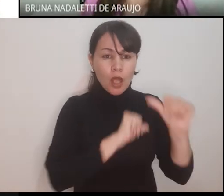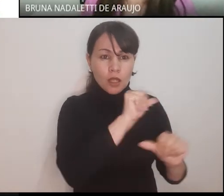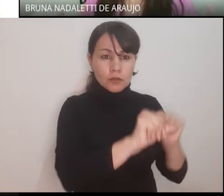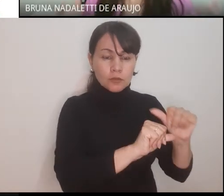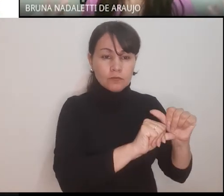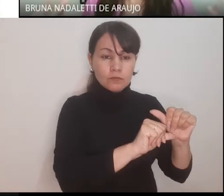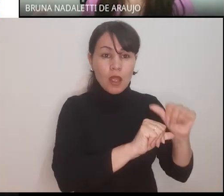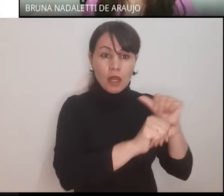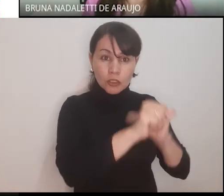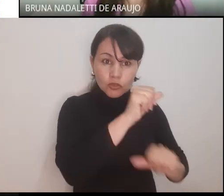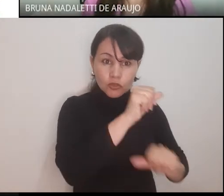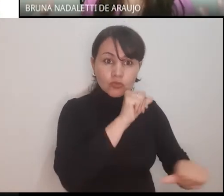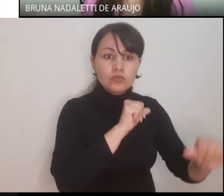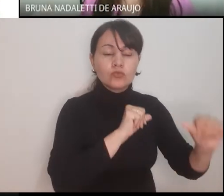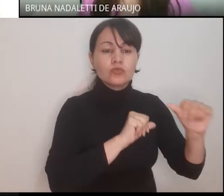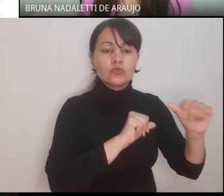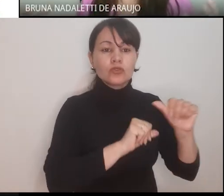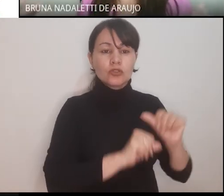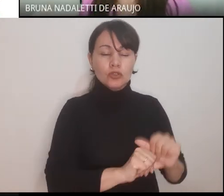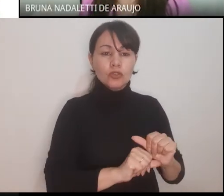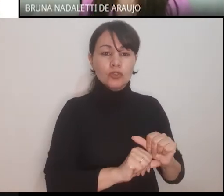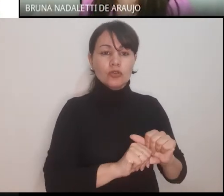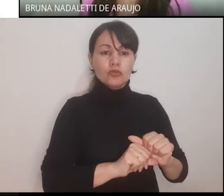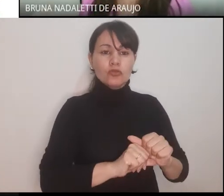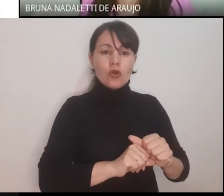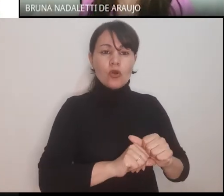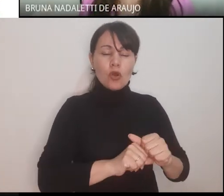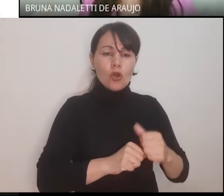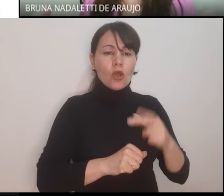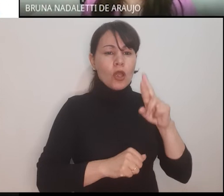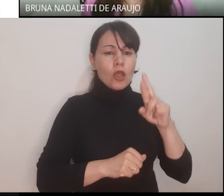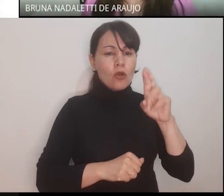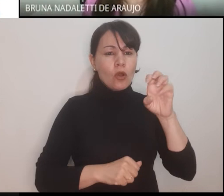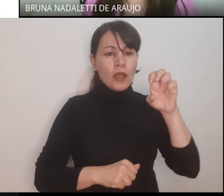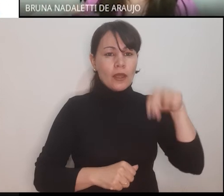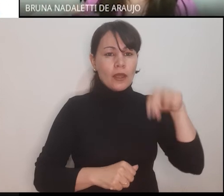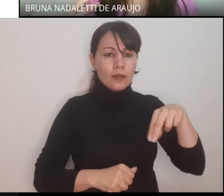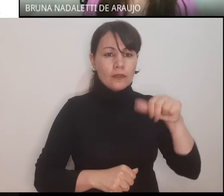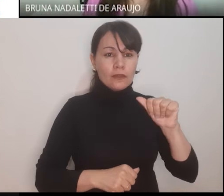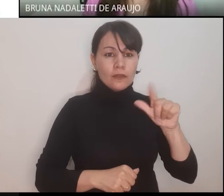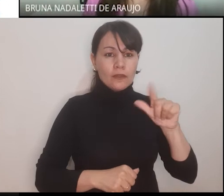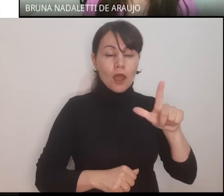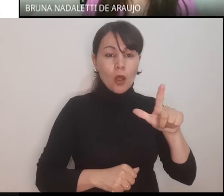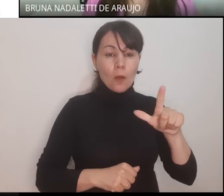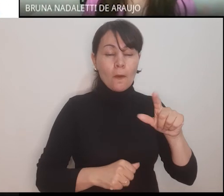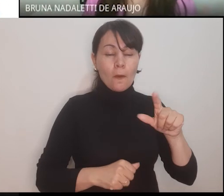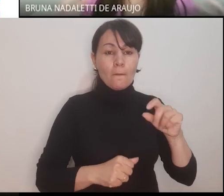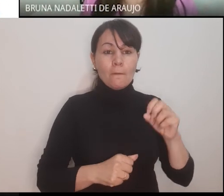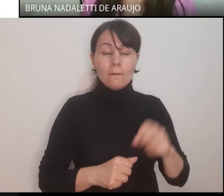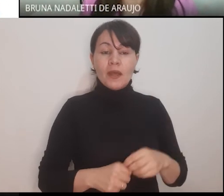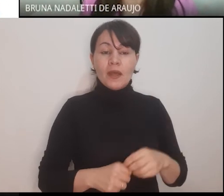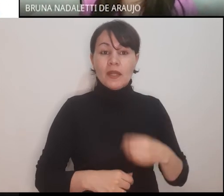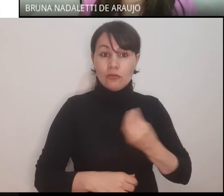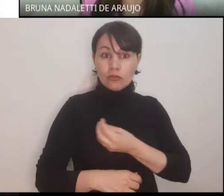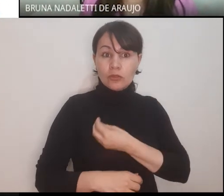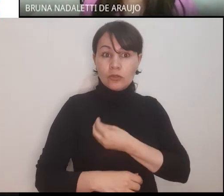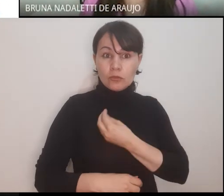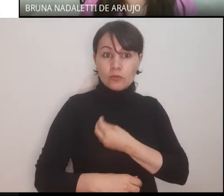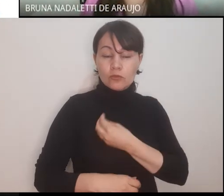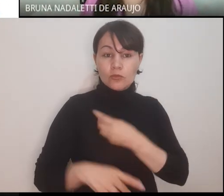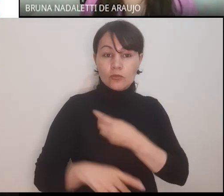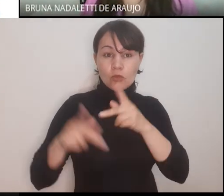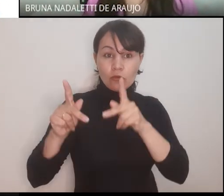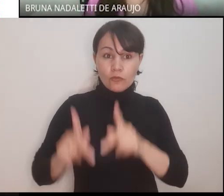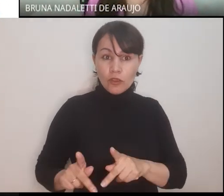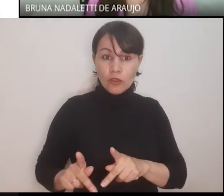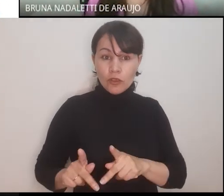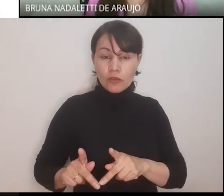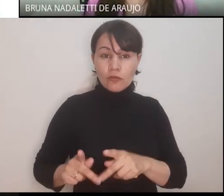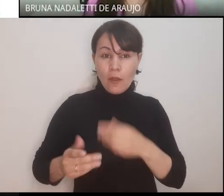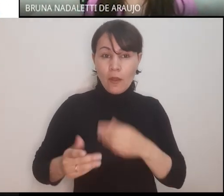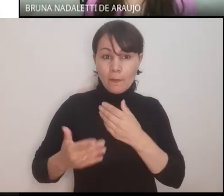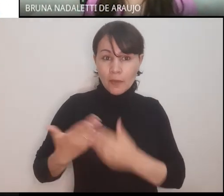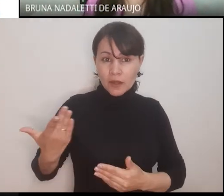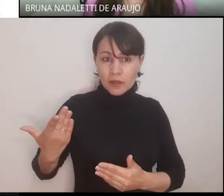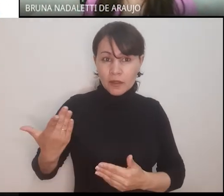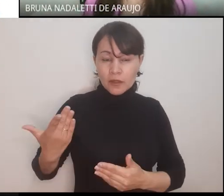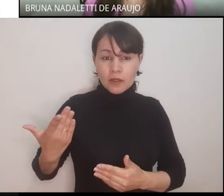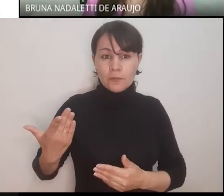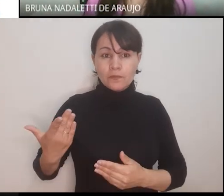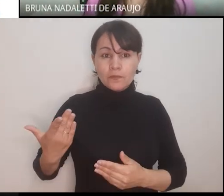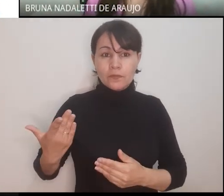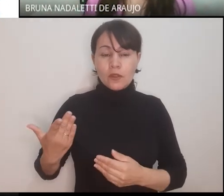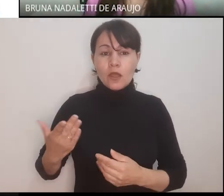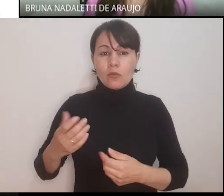substitui temporariamente a função renal para que a condição que está impondo a falência renal